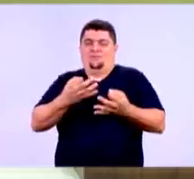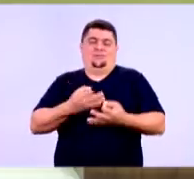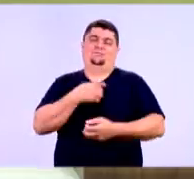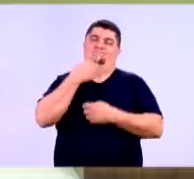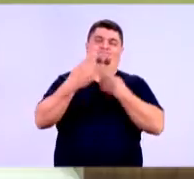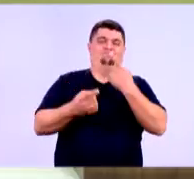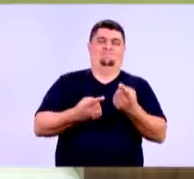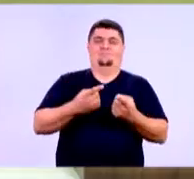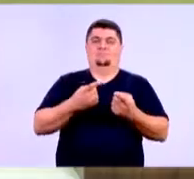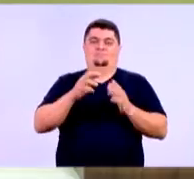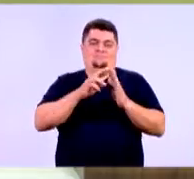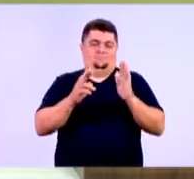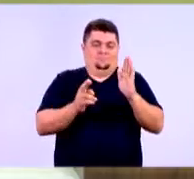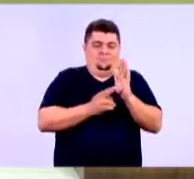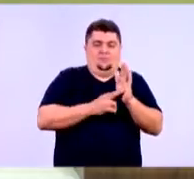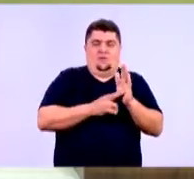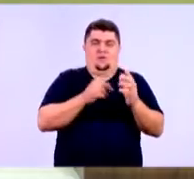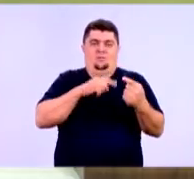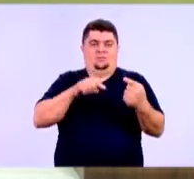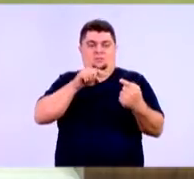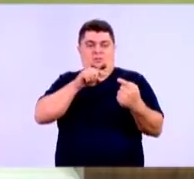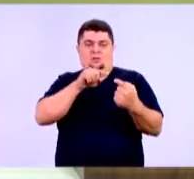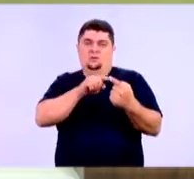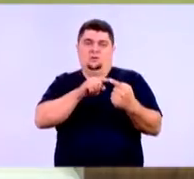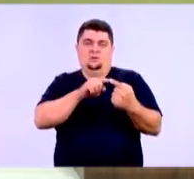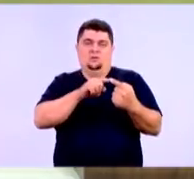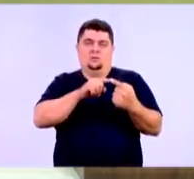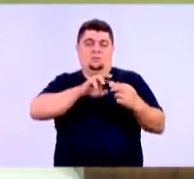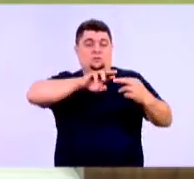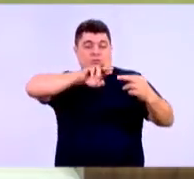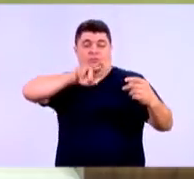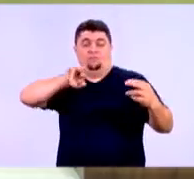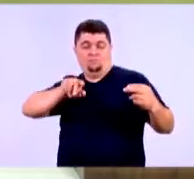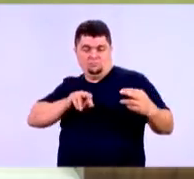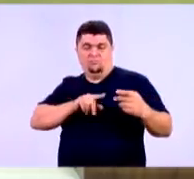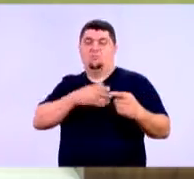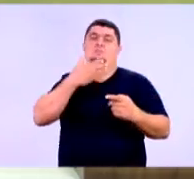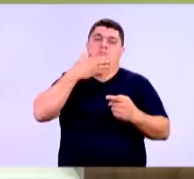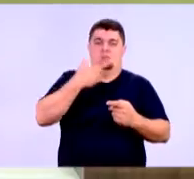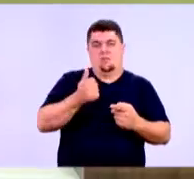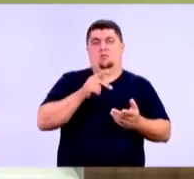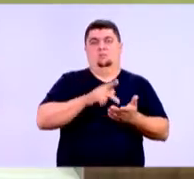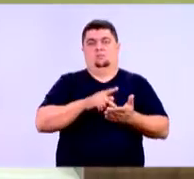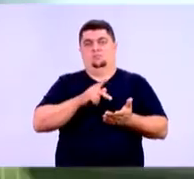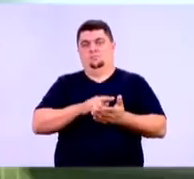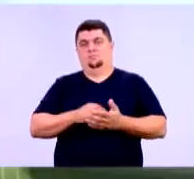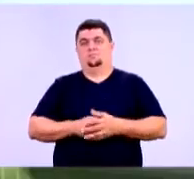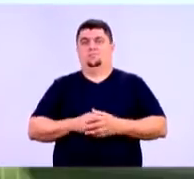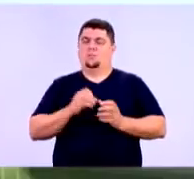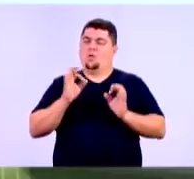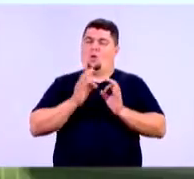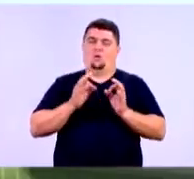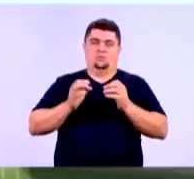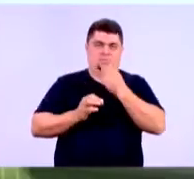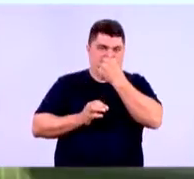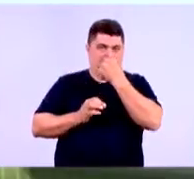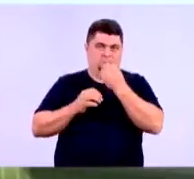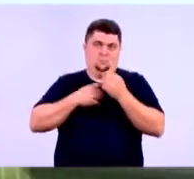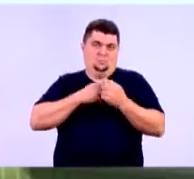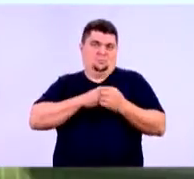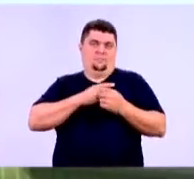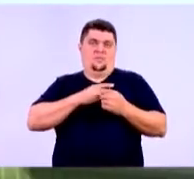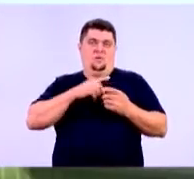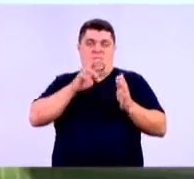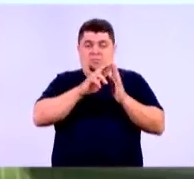padronizada. Você atinge um resultado muito melhor ao personalizar essas análises. Ótimo, professor. No entanto, apesar de não